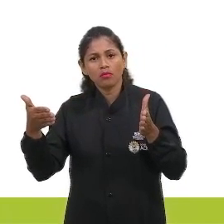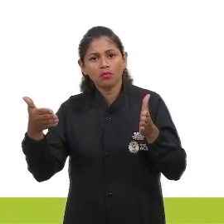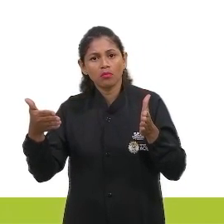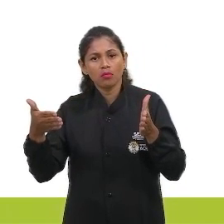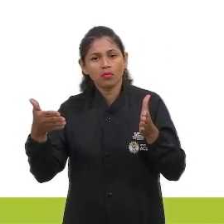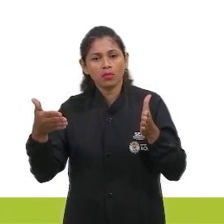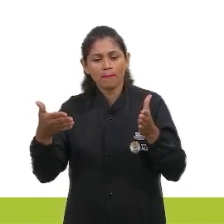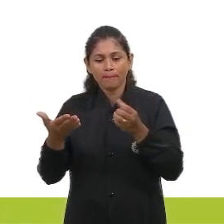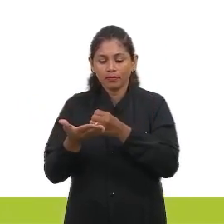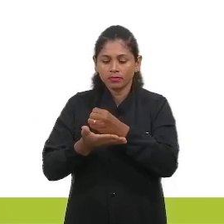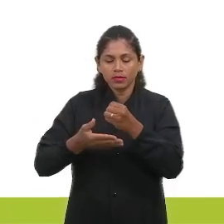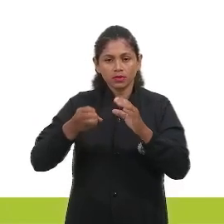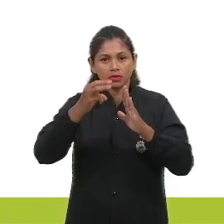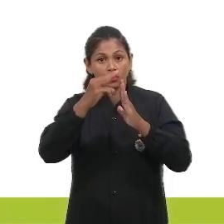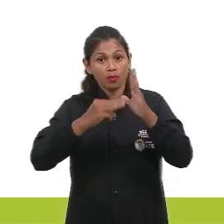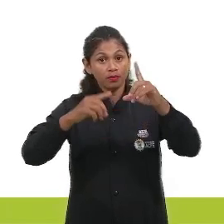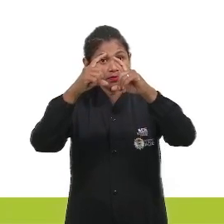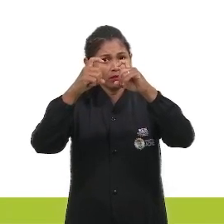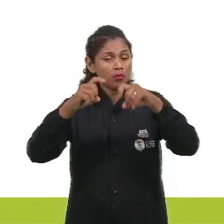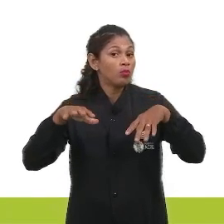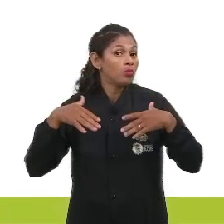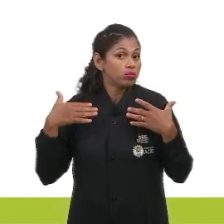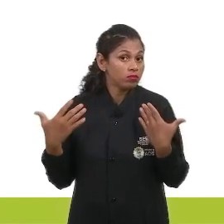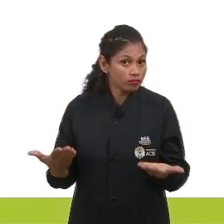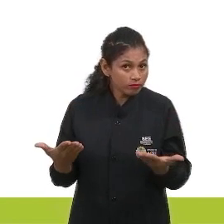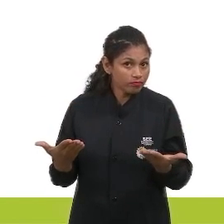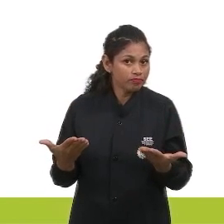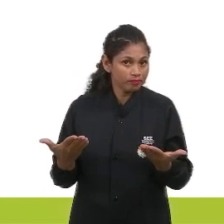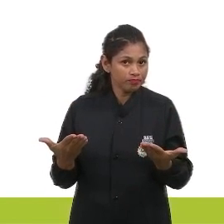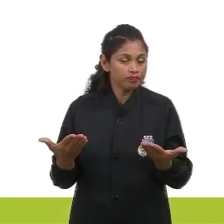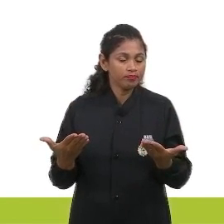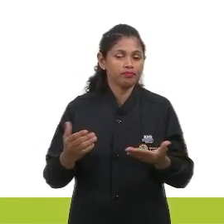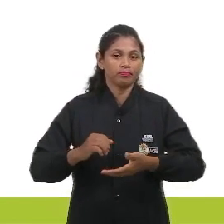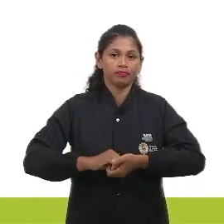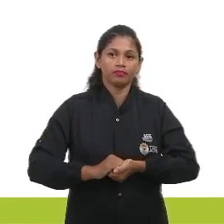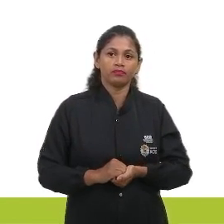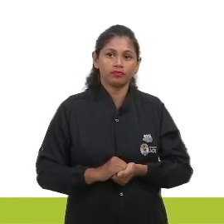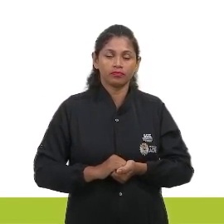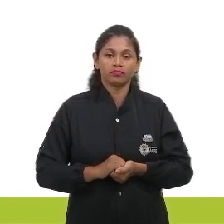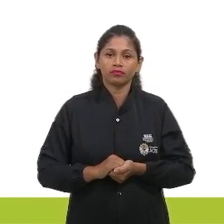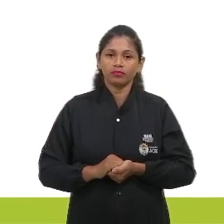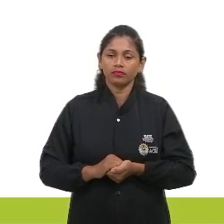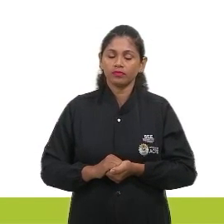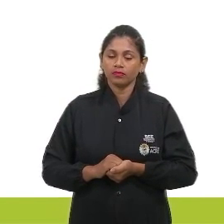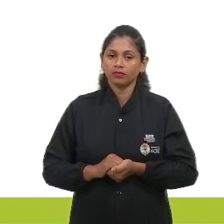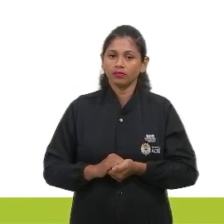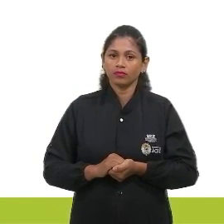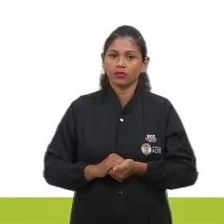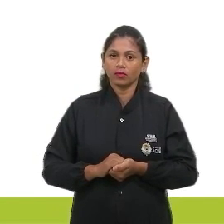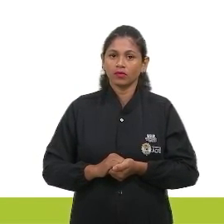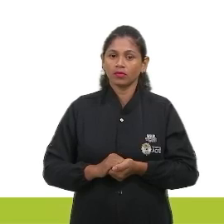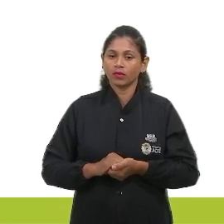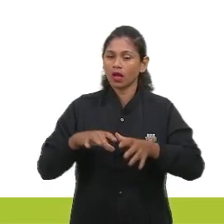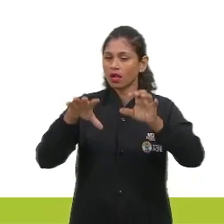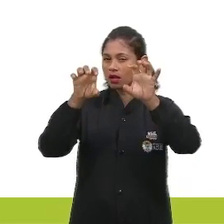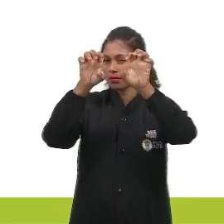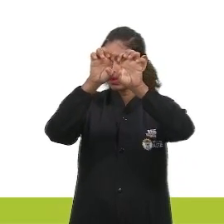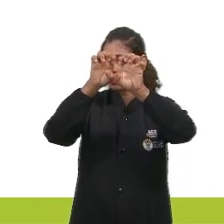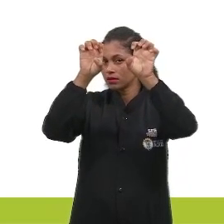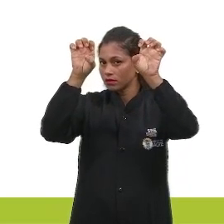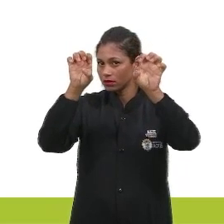método científico? Bem fácil. Olha só, para que, lembra do esqueminha que eu mostrei a todos